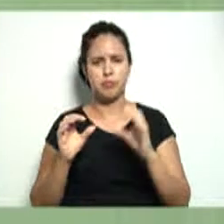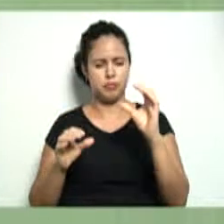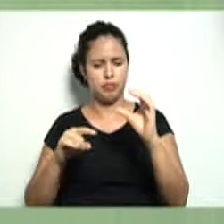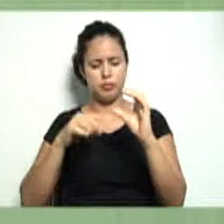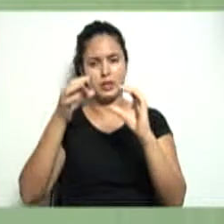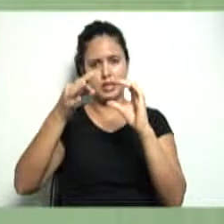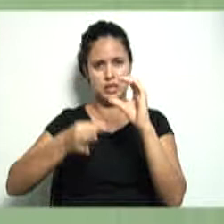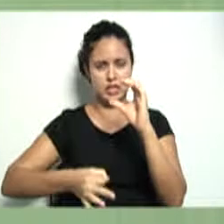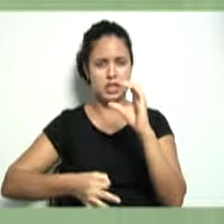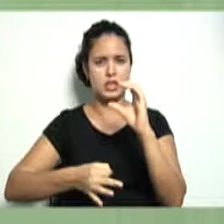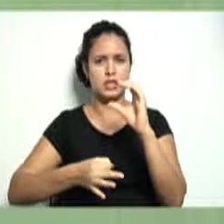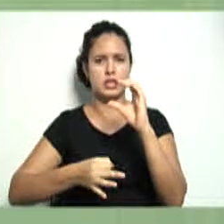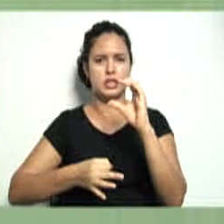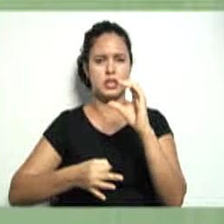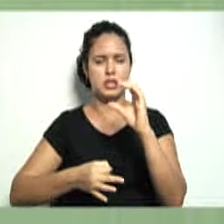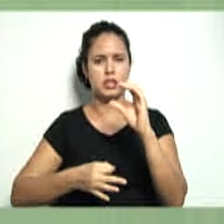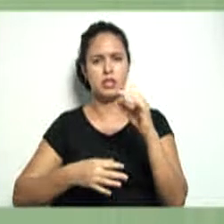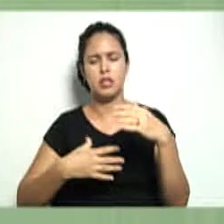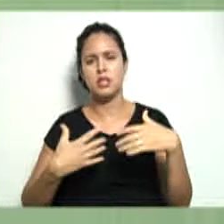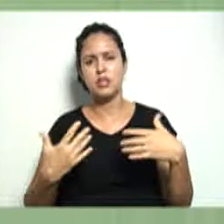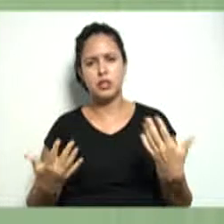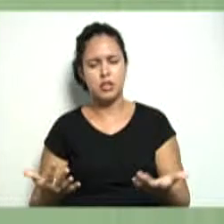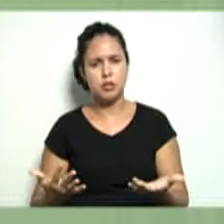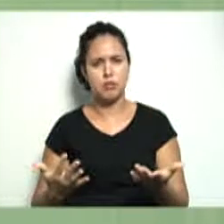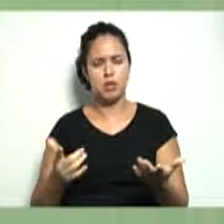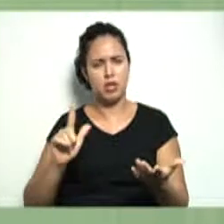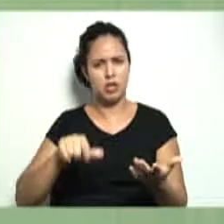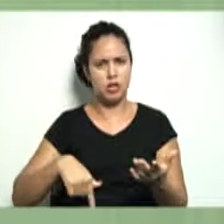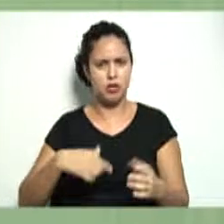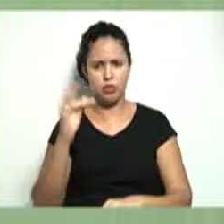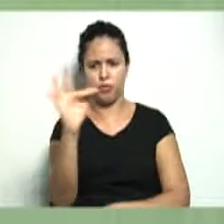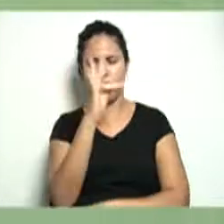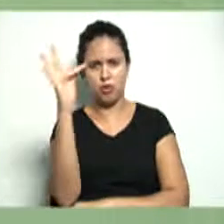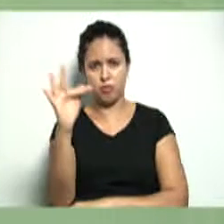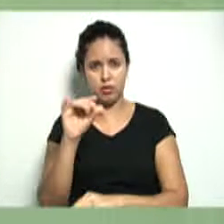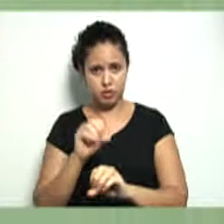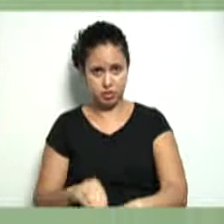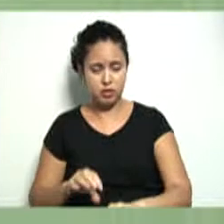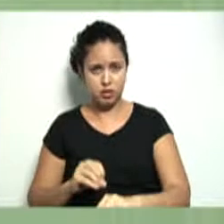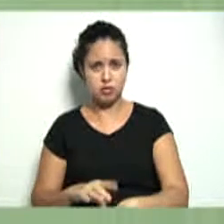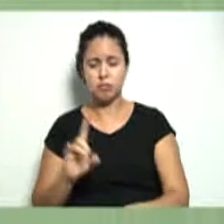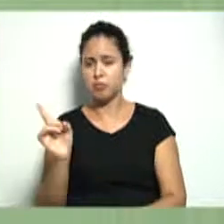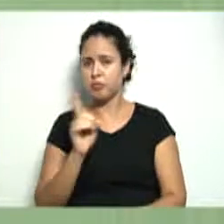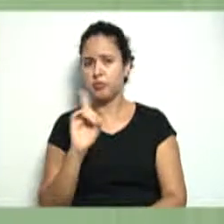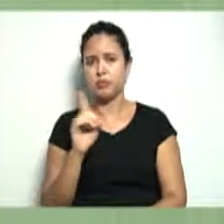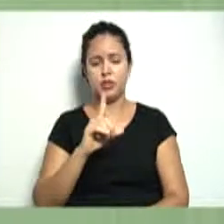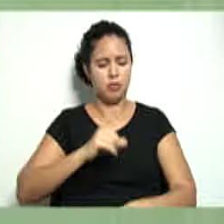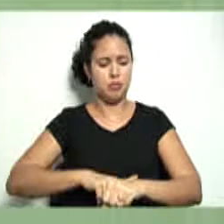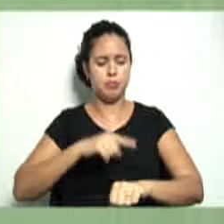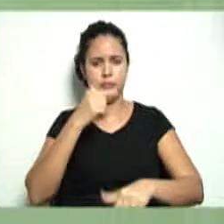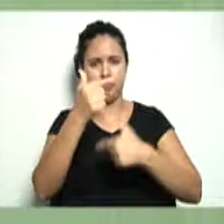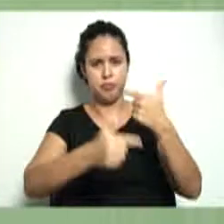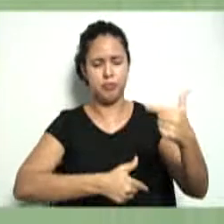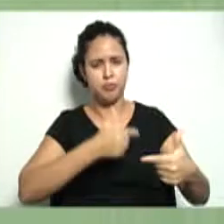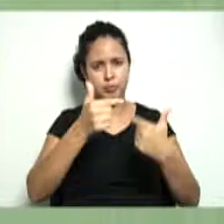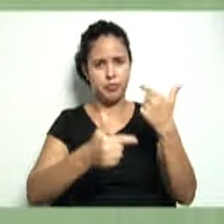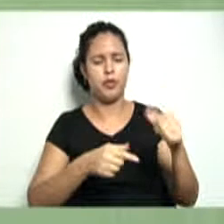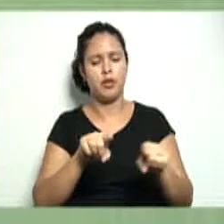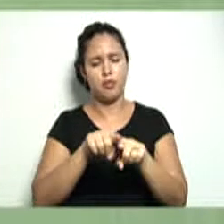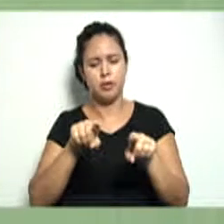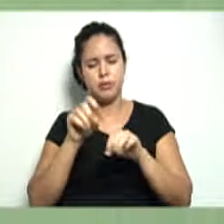forma, né? Não era formalizada a educação. Ao mesmo tempo que os homens realizavam trabalho,